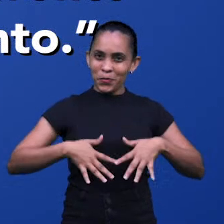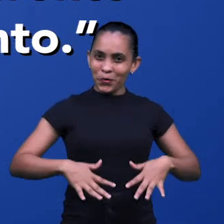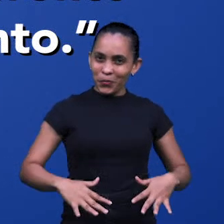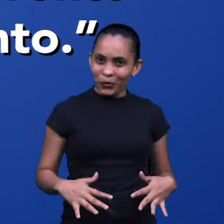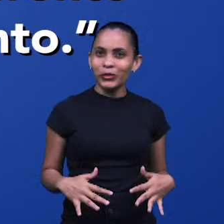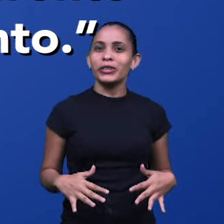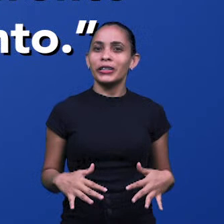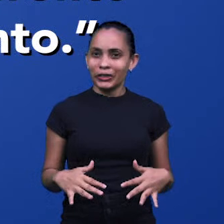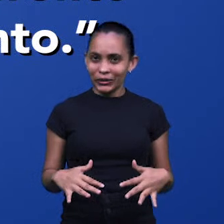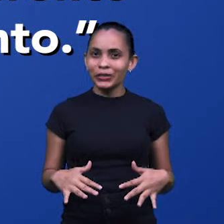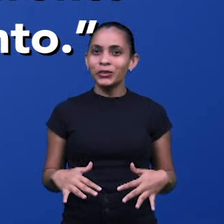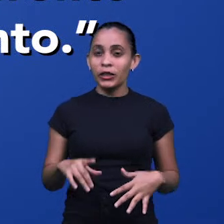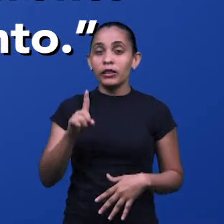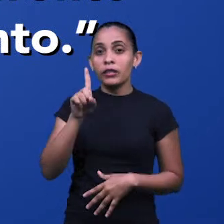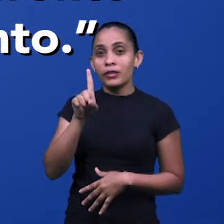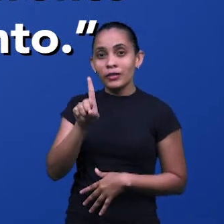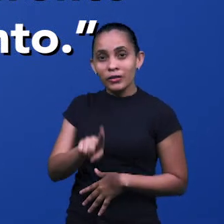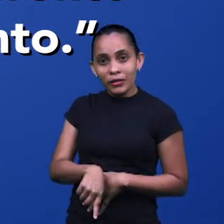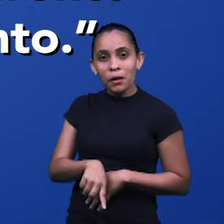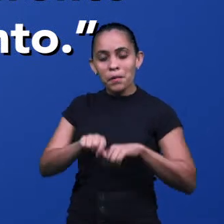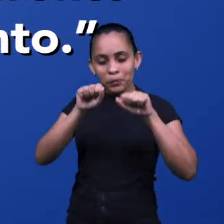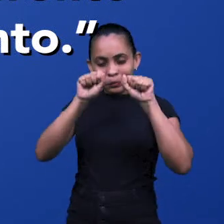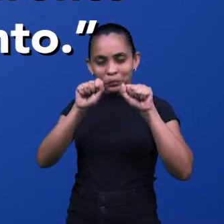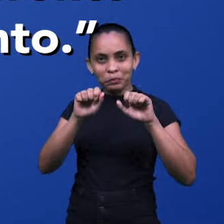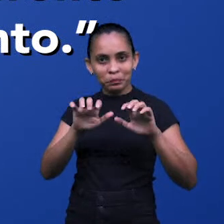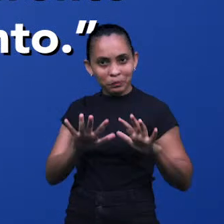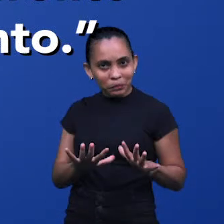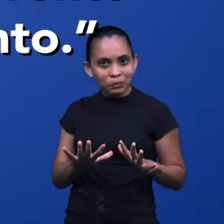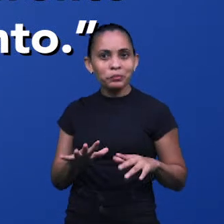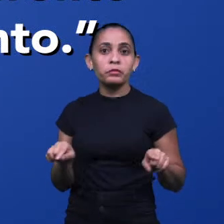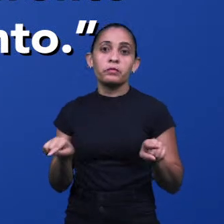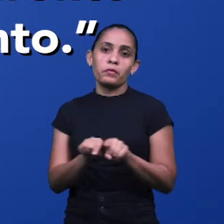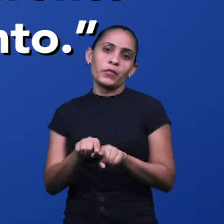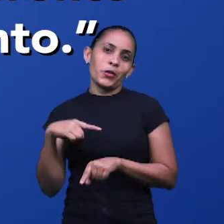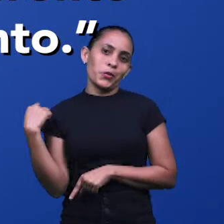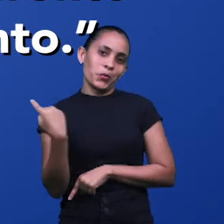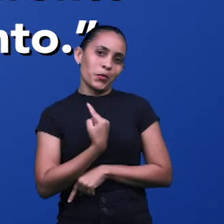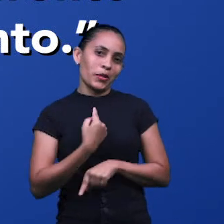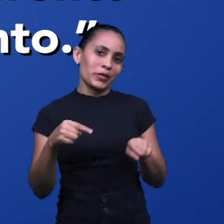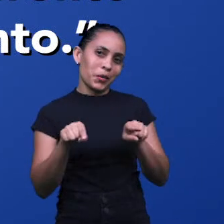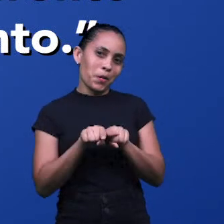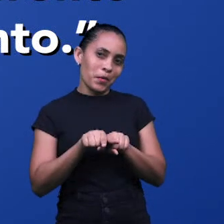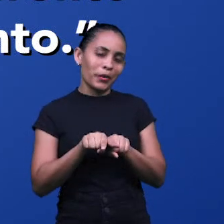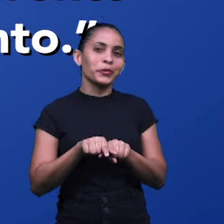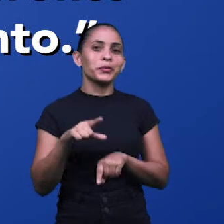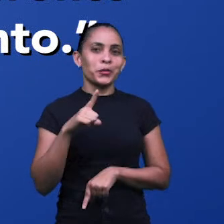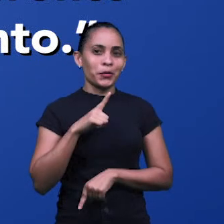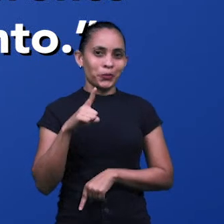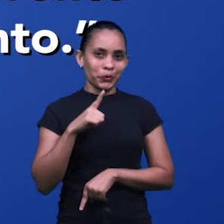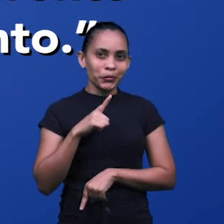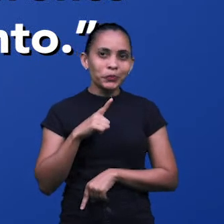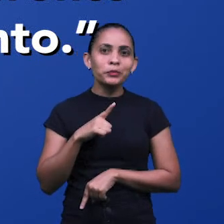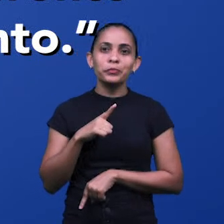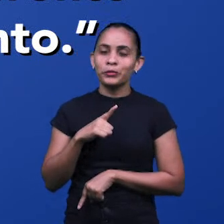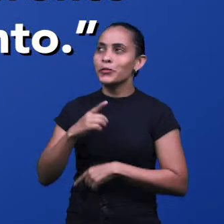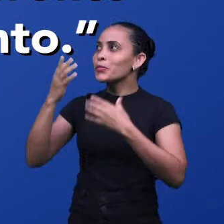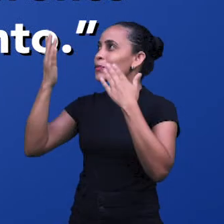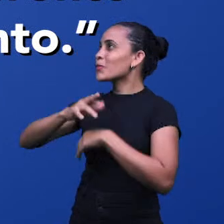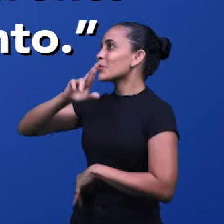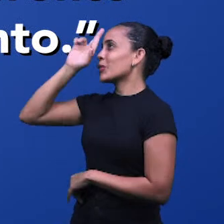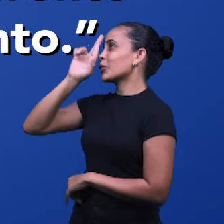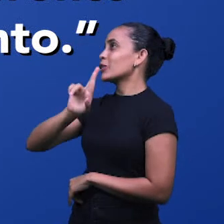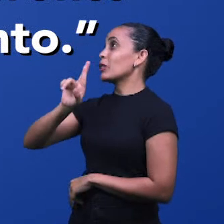a graça diante do rei. Assim também, um dia, nós encontramos diante do Rei